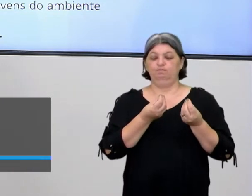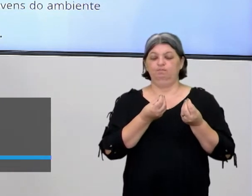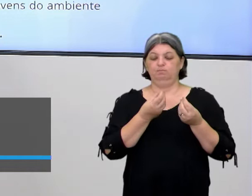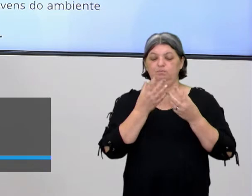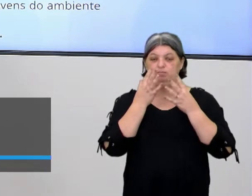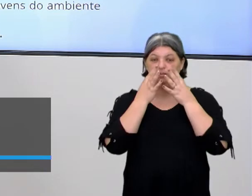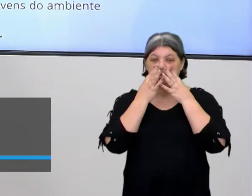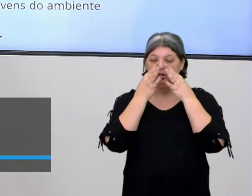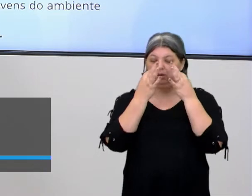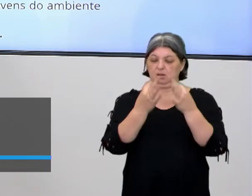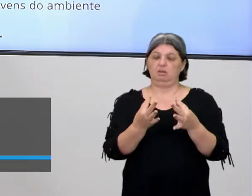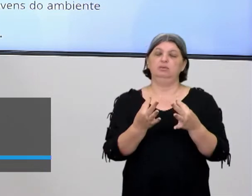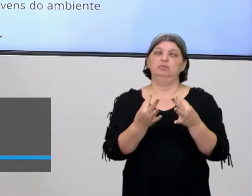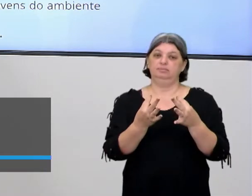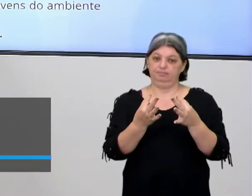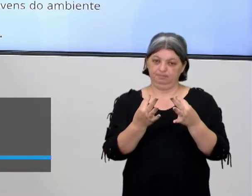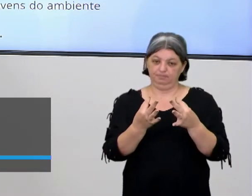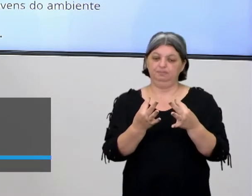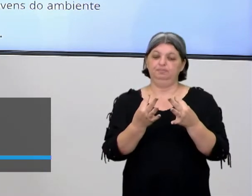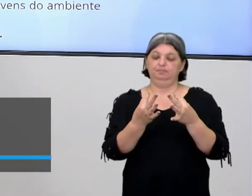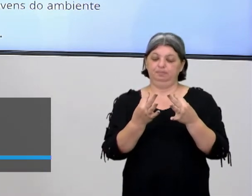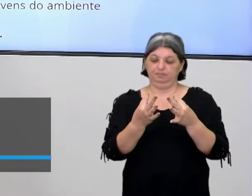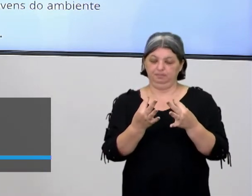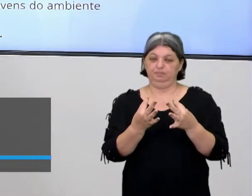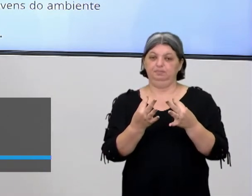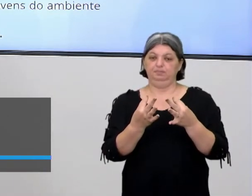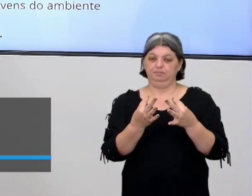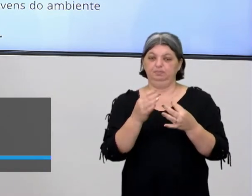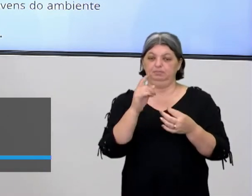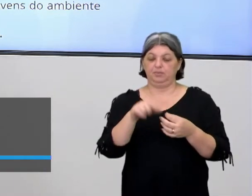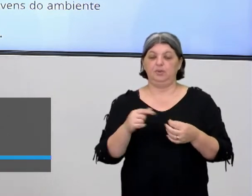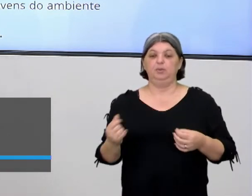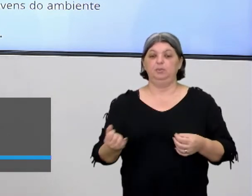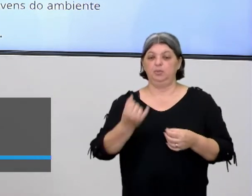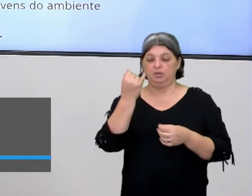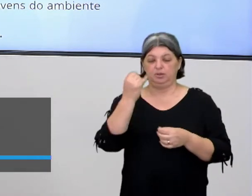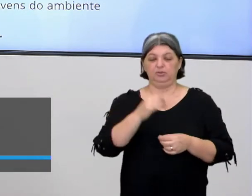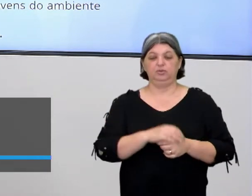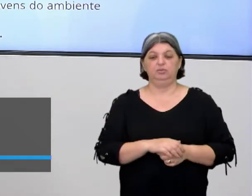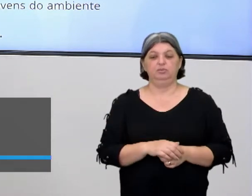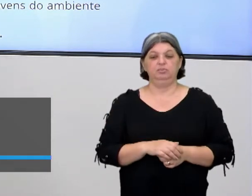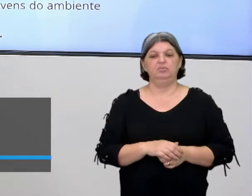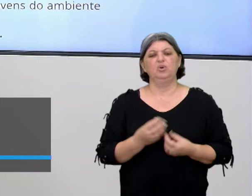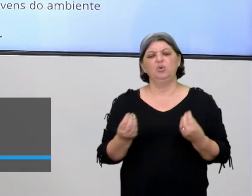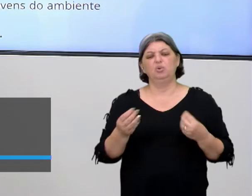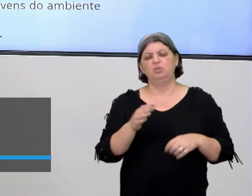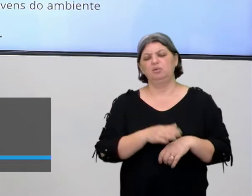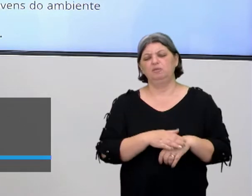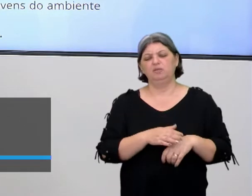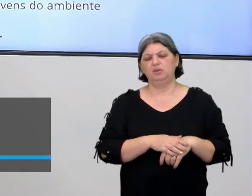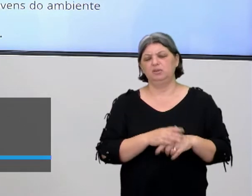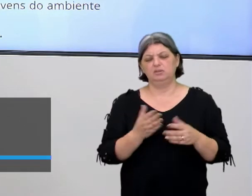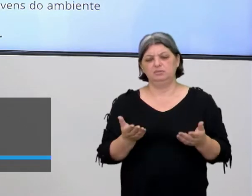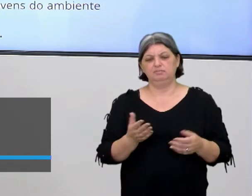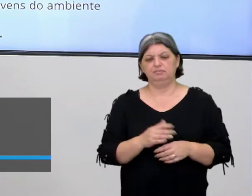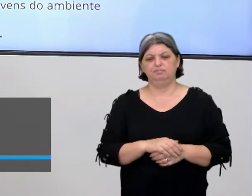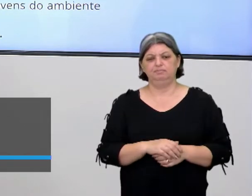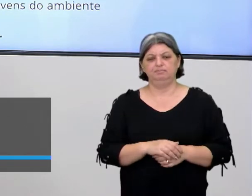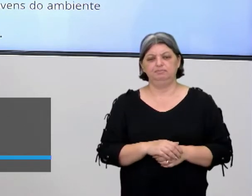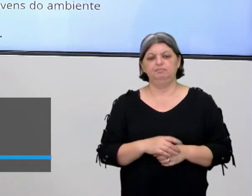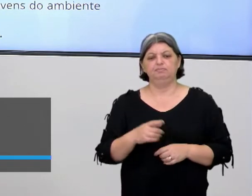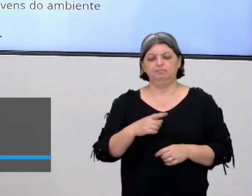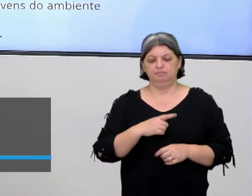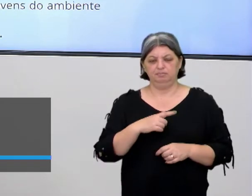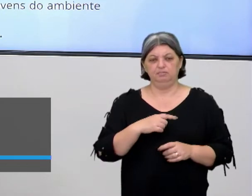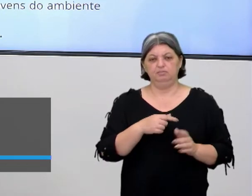alerta, vamos dizer assim, tá? Então é muito importante. Então o que a gente faz aí? Acaba trazendo todas essas